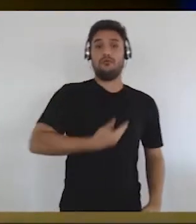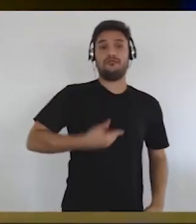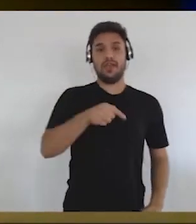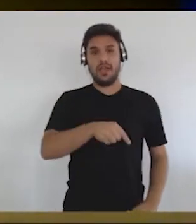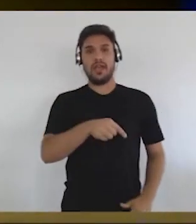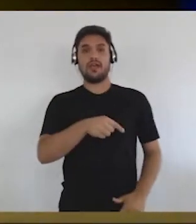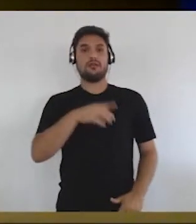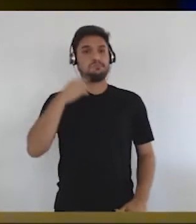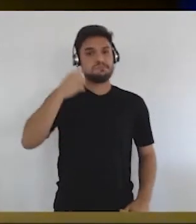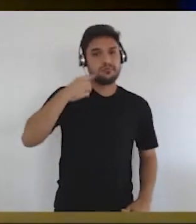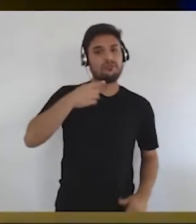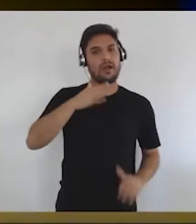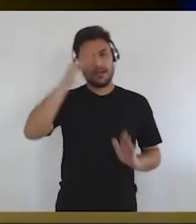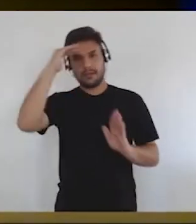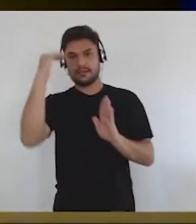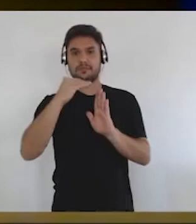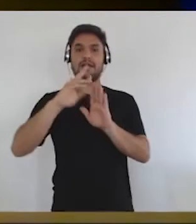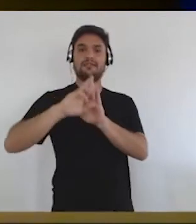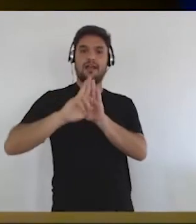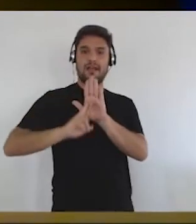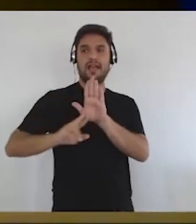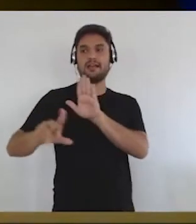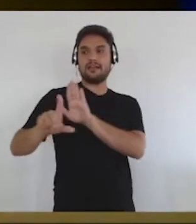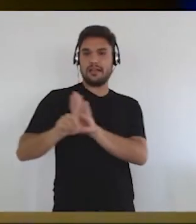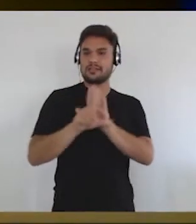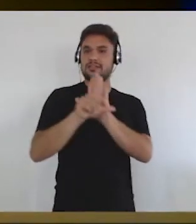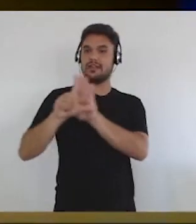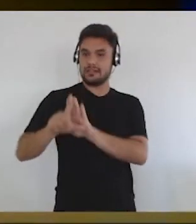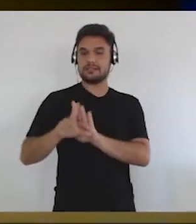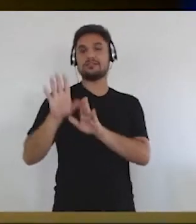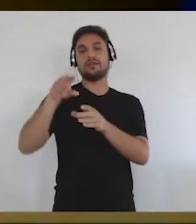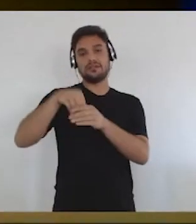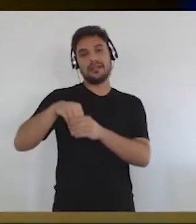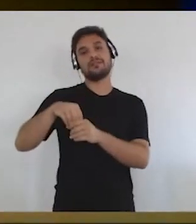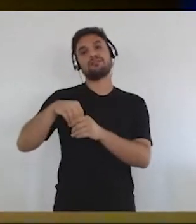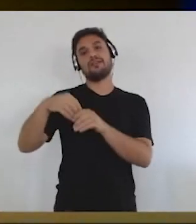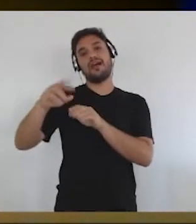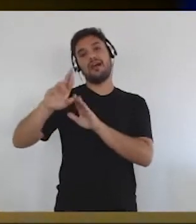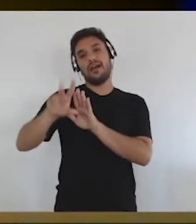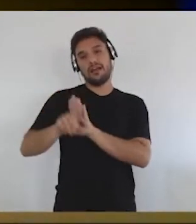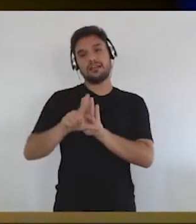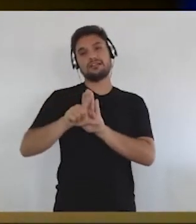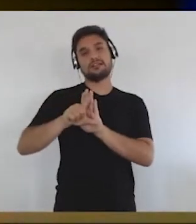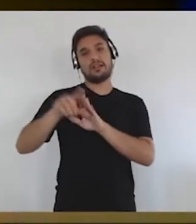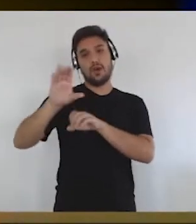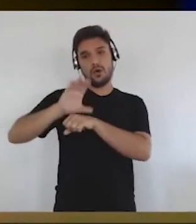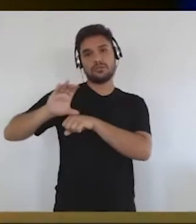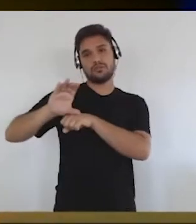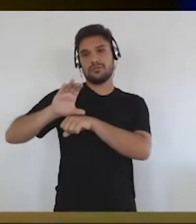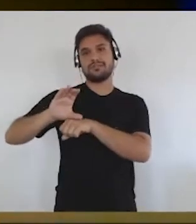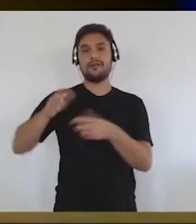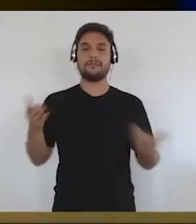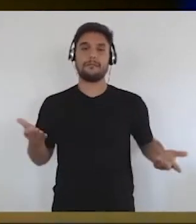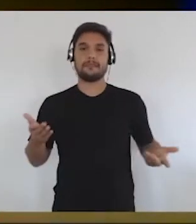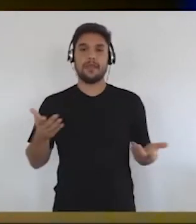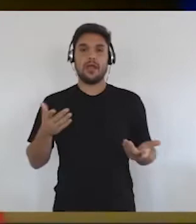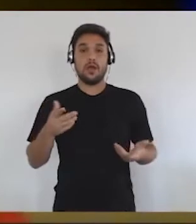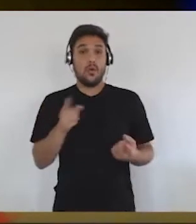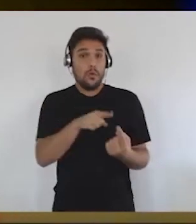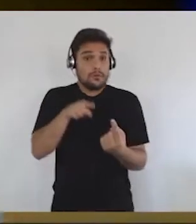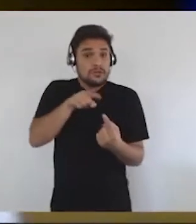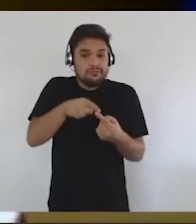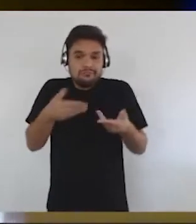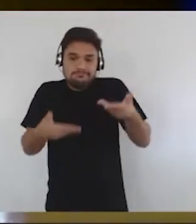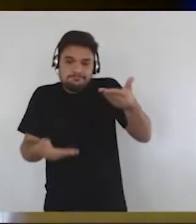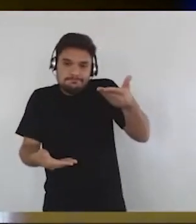conformidade com os princípios e regras jurídicas que compõem o nosso ordenamento jurídico pátrio, no sentido de contrabalancear o